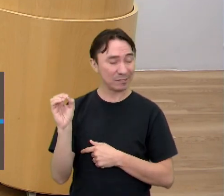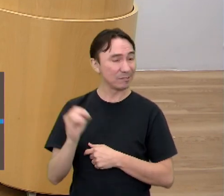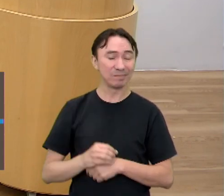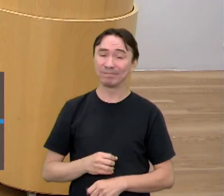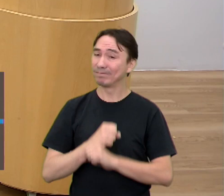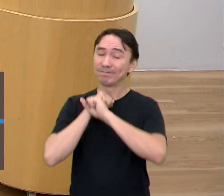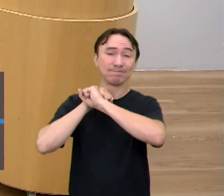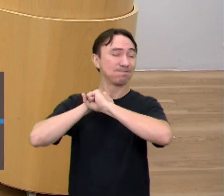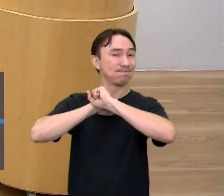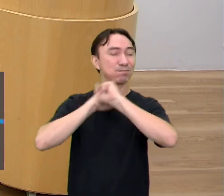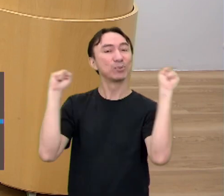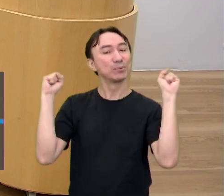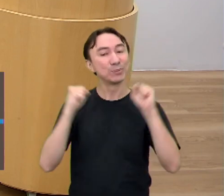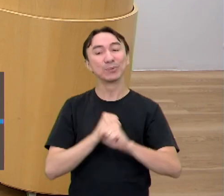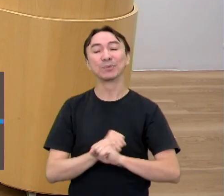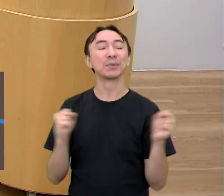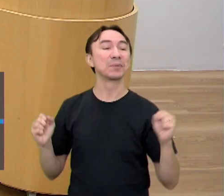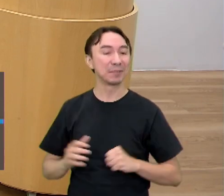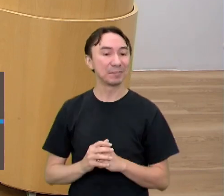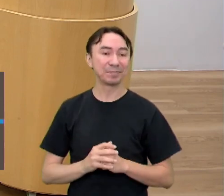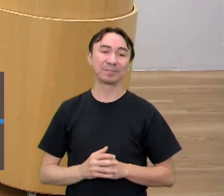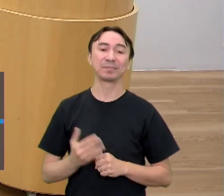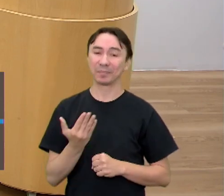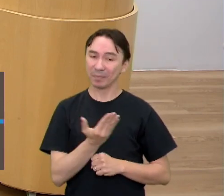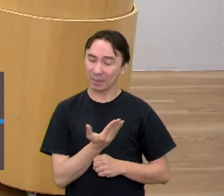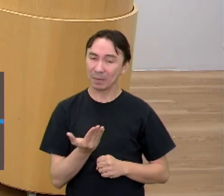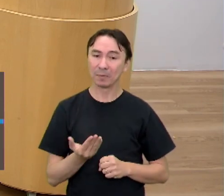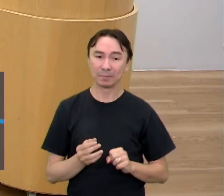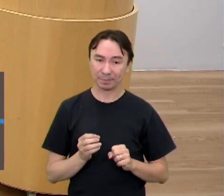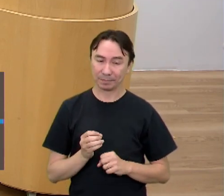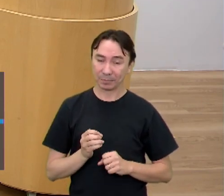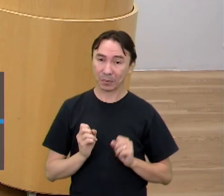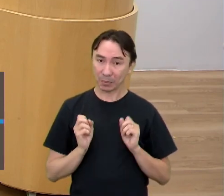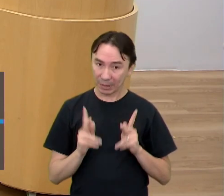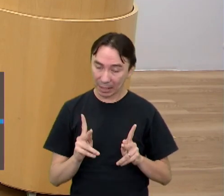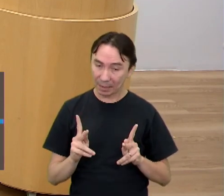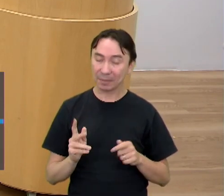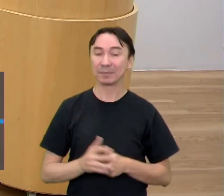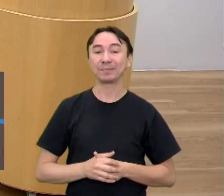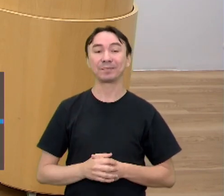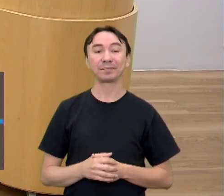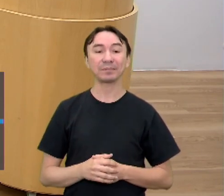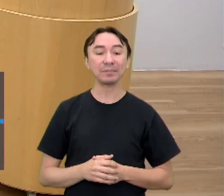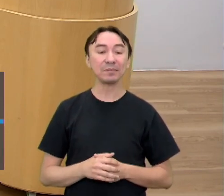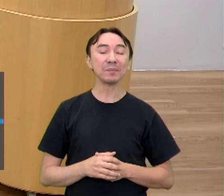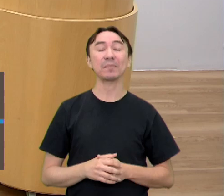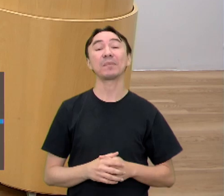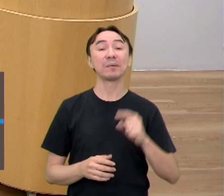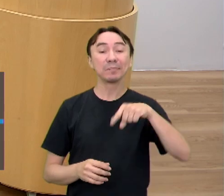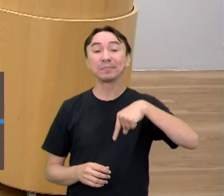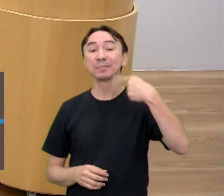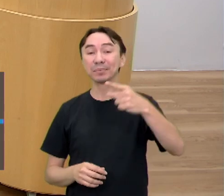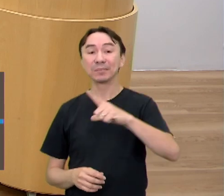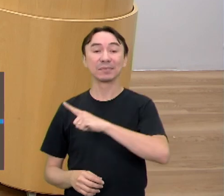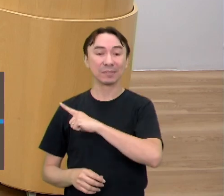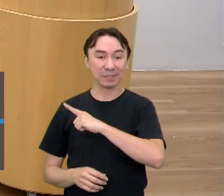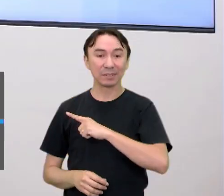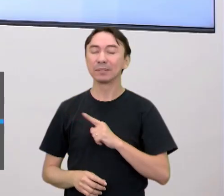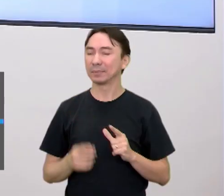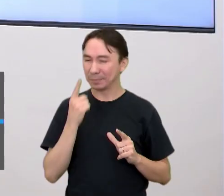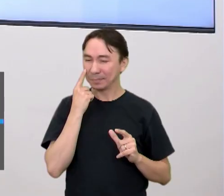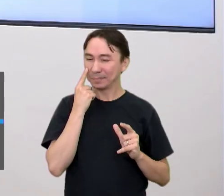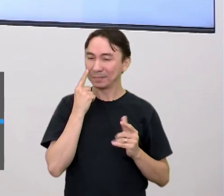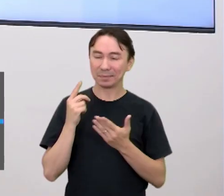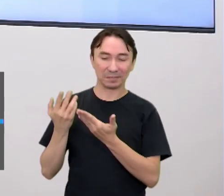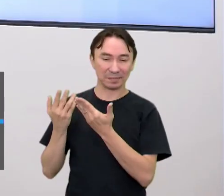denominador de uma fração, você acaba caindo numa inconsistência, não pode, tá ok? Bom, na sequência, aí, vamos ler esse pequeno texto aí